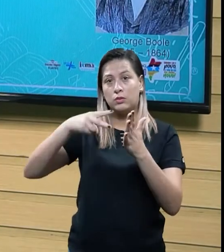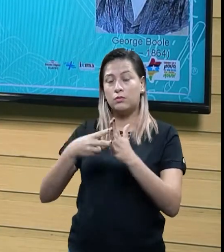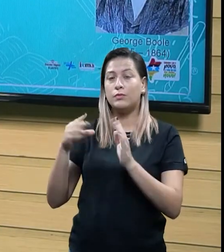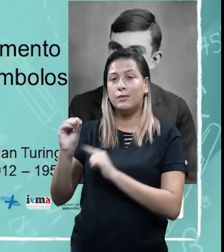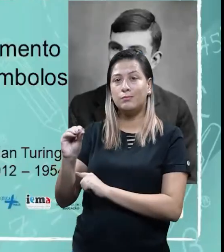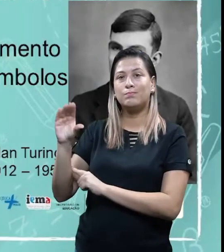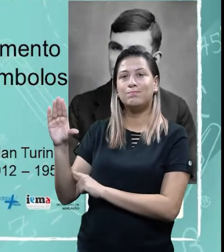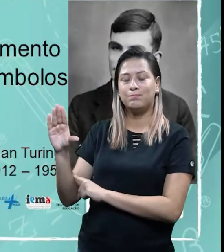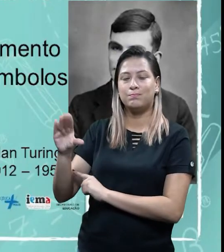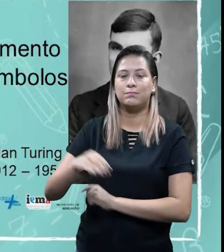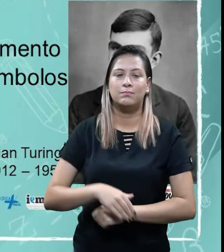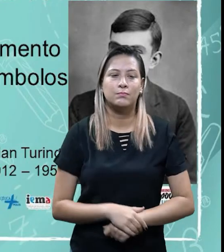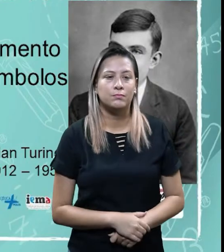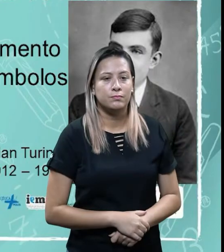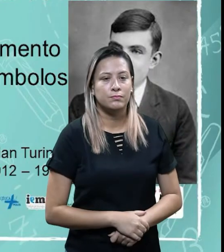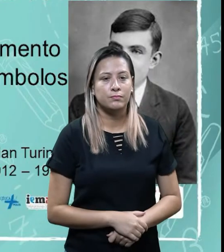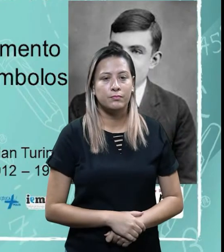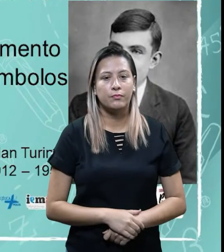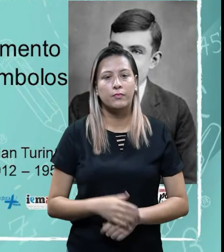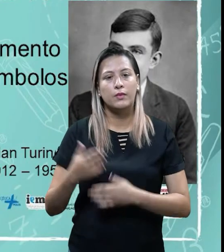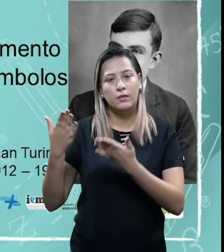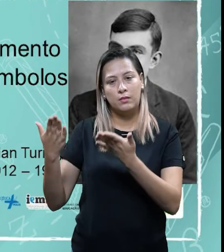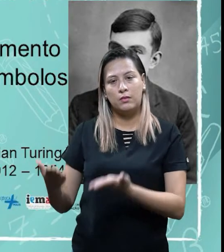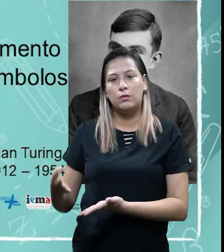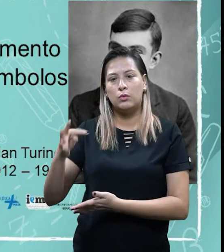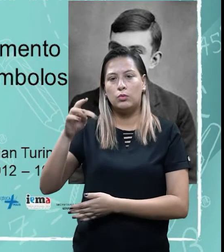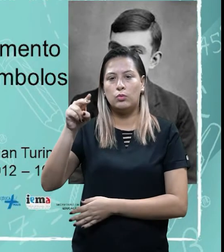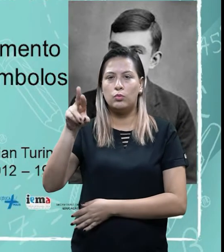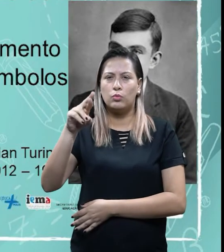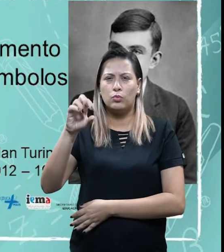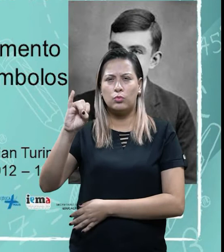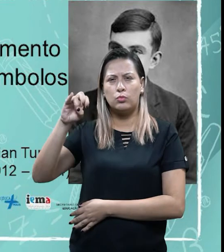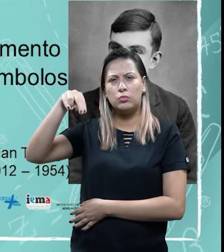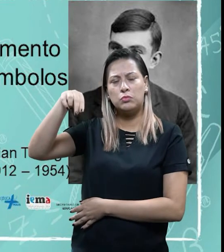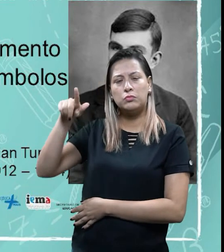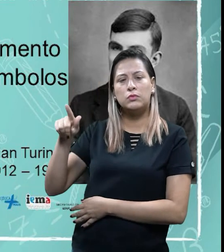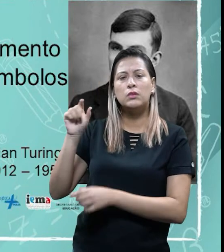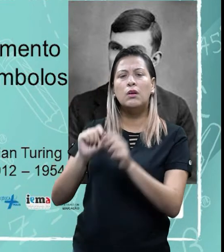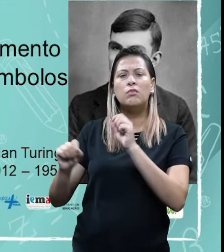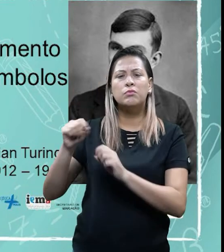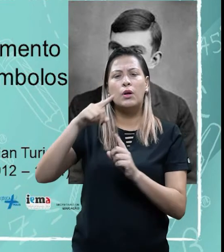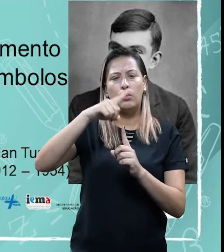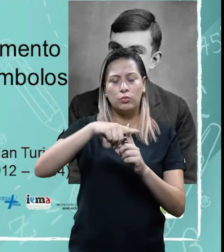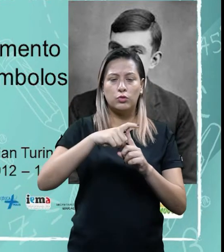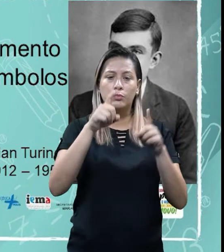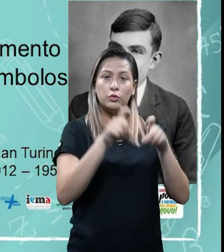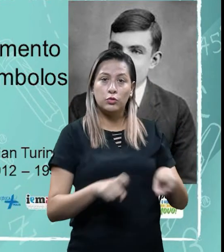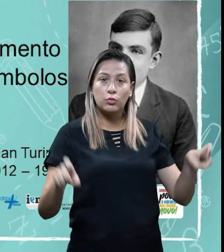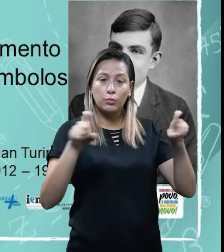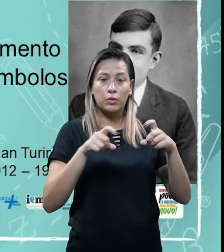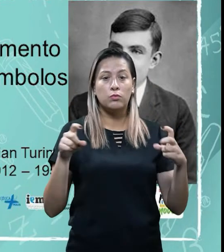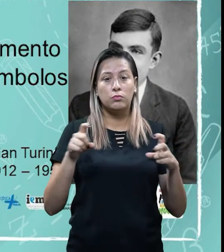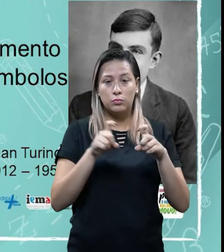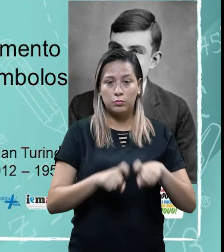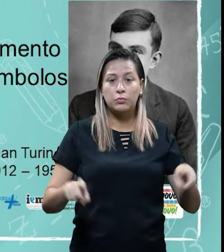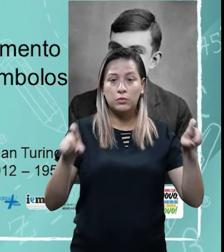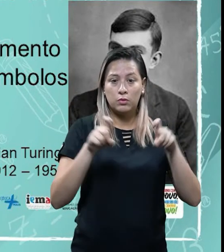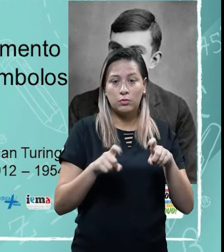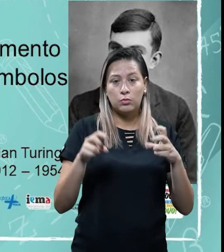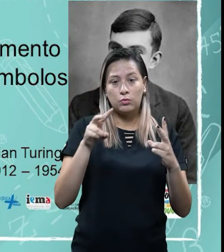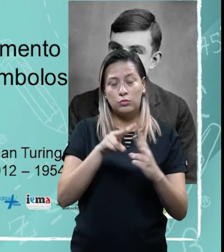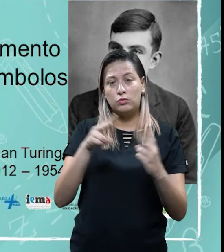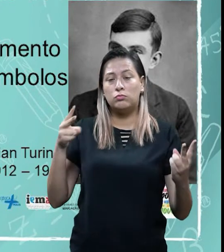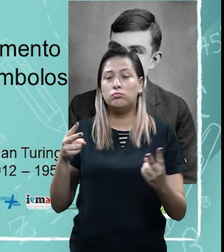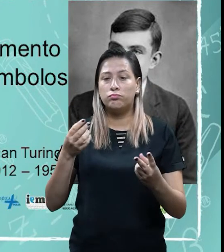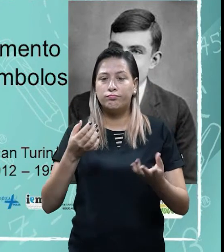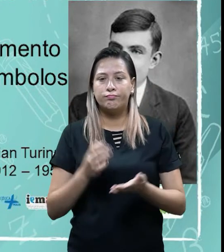ligado. A máquina de Turing é um tipo de computador digital hipotético idealizado